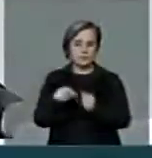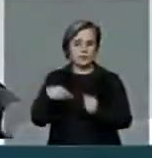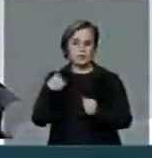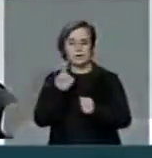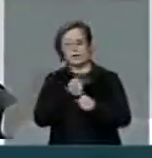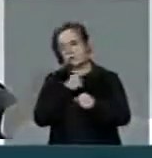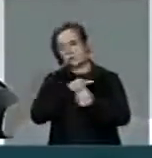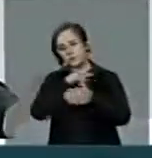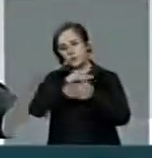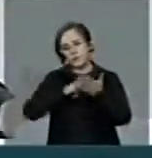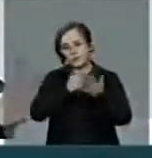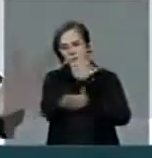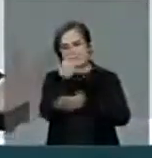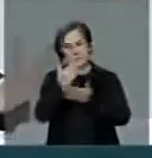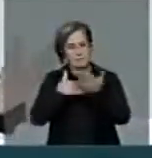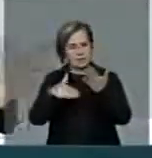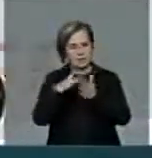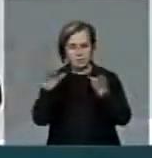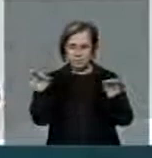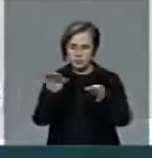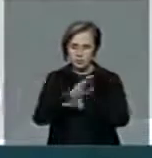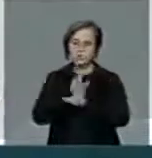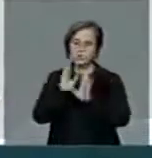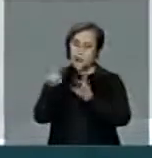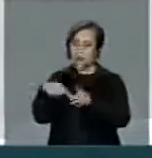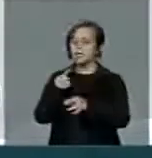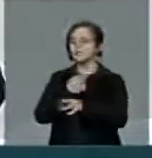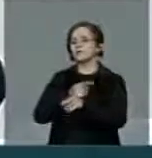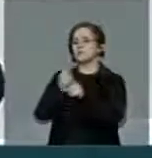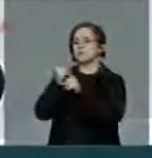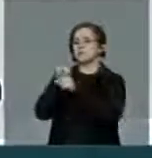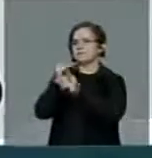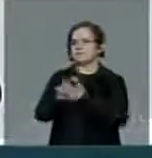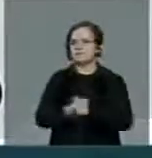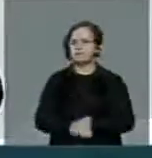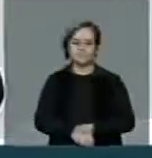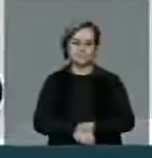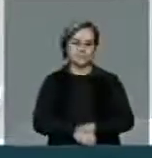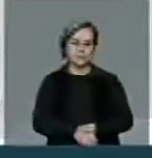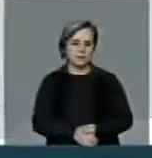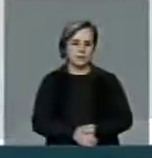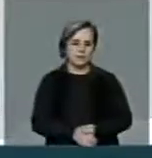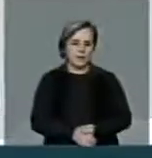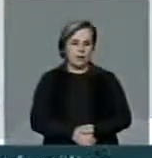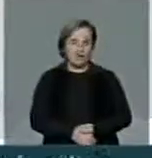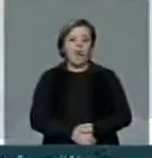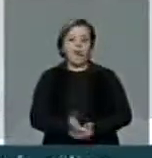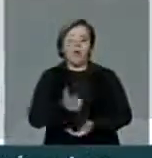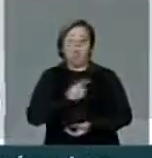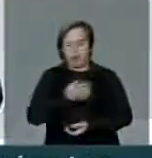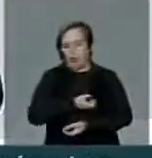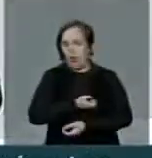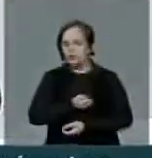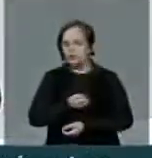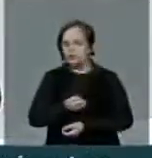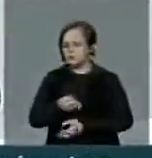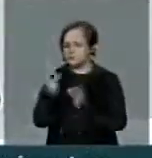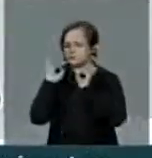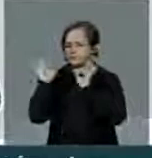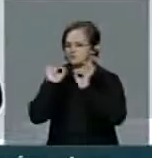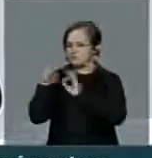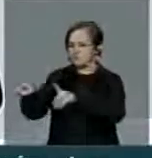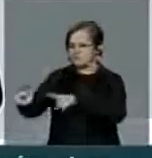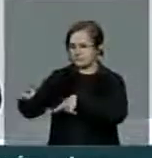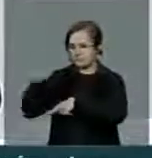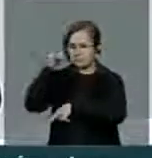o cadastro ambiental rural. Tá? O que eu condenei é apenas generalizar, né, ministra? Nós temos ótimos produtores rurais, temos produtores também